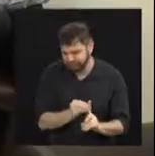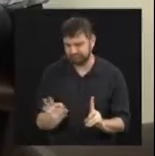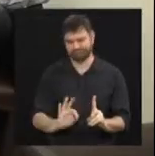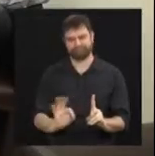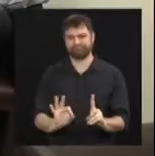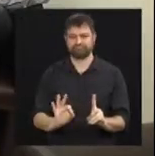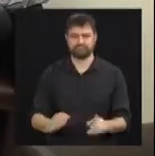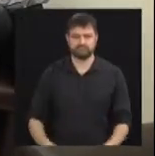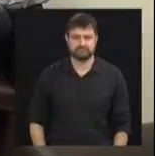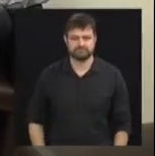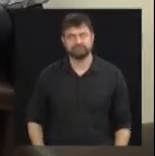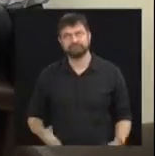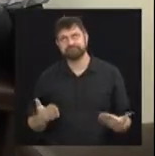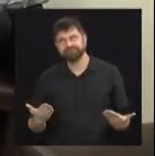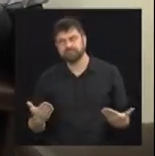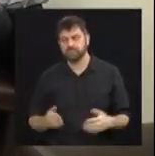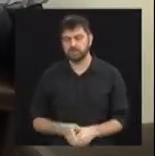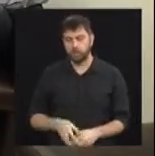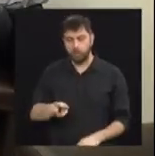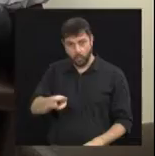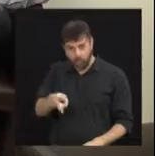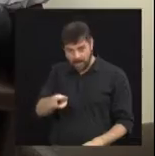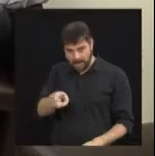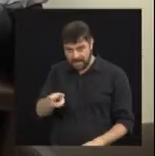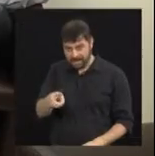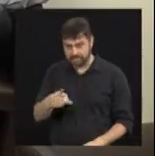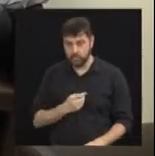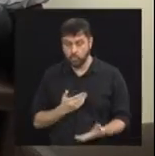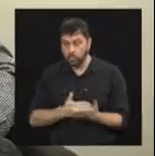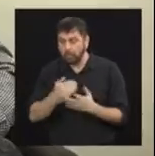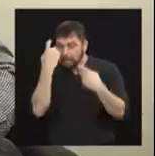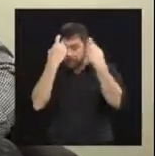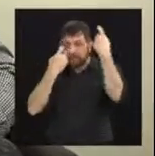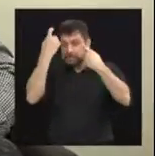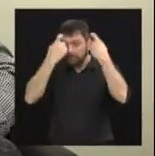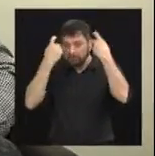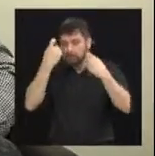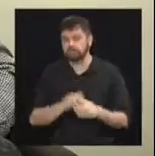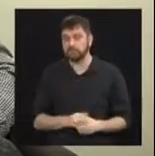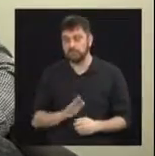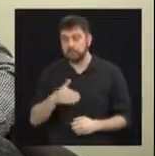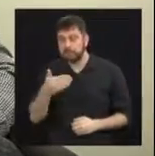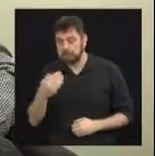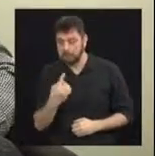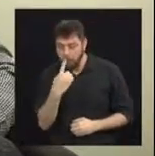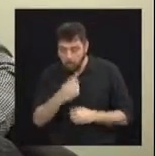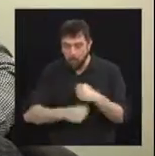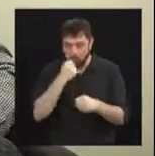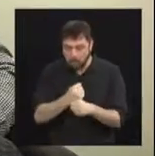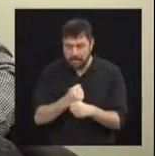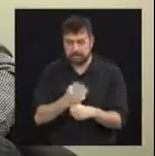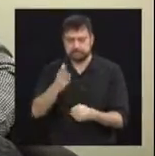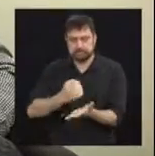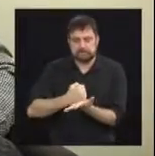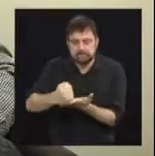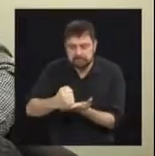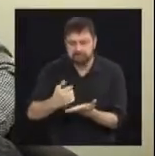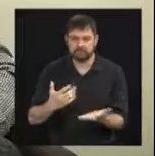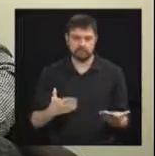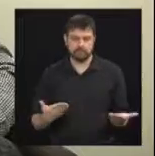final. Doutora, então o casal ele só deve se preocupar quando passa desse período de um